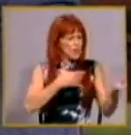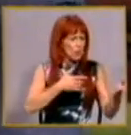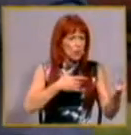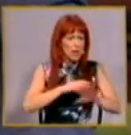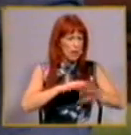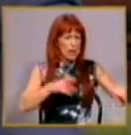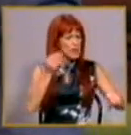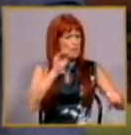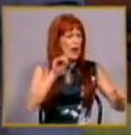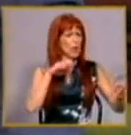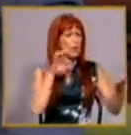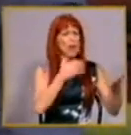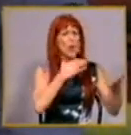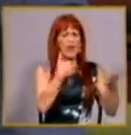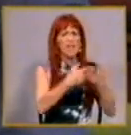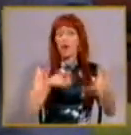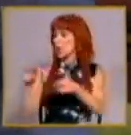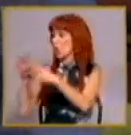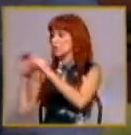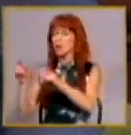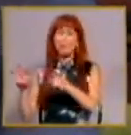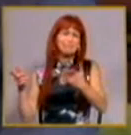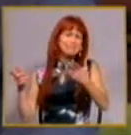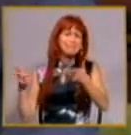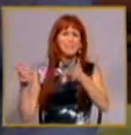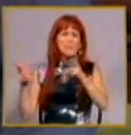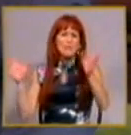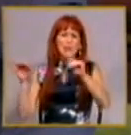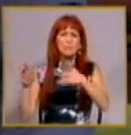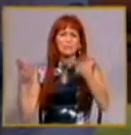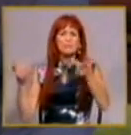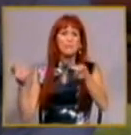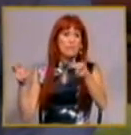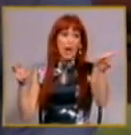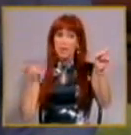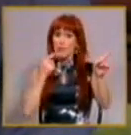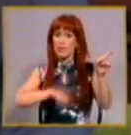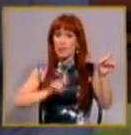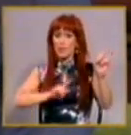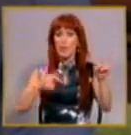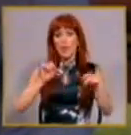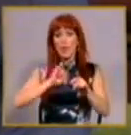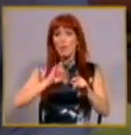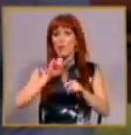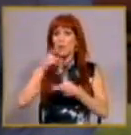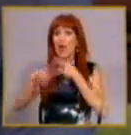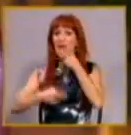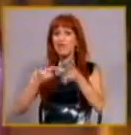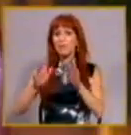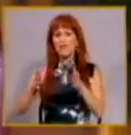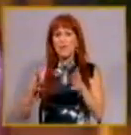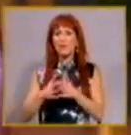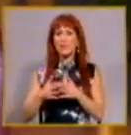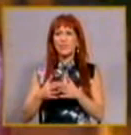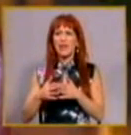à bancarrota. E o nosso modelo, porventura, portanto, mais liberal. Que não se pode repetir. Exatamente, esse não se pode repetir. E o nosso precisa de ser avaliado e preciso. Quer-nos,